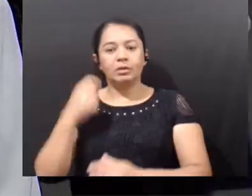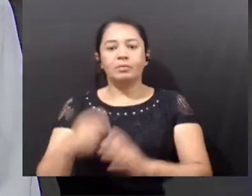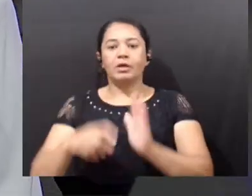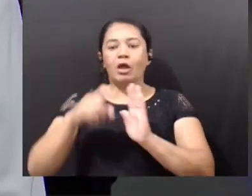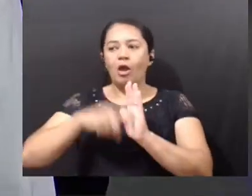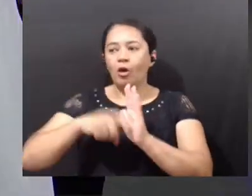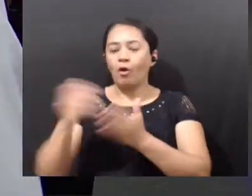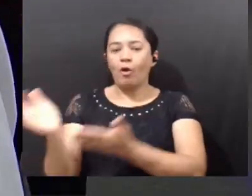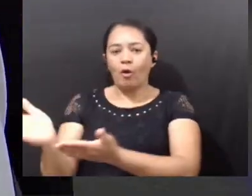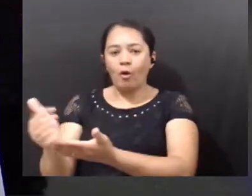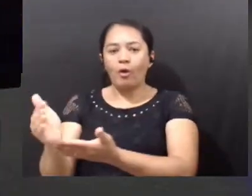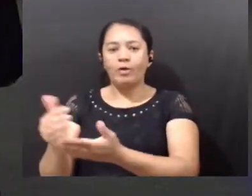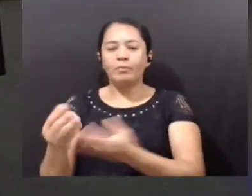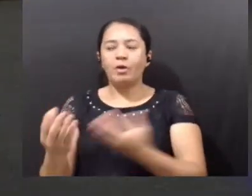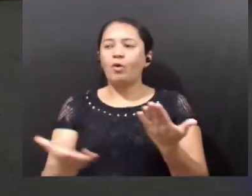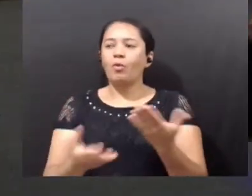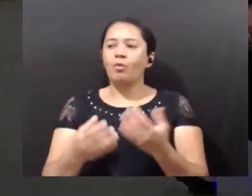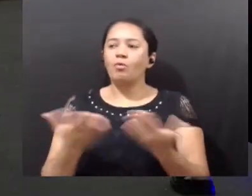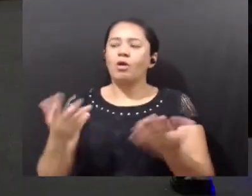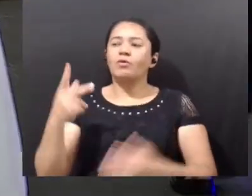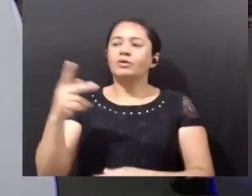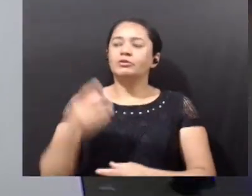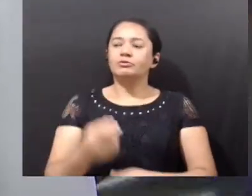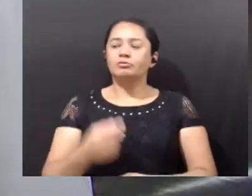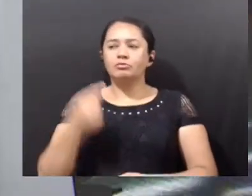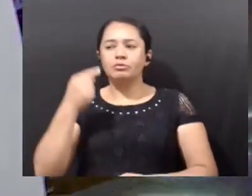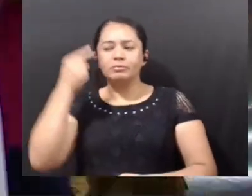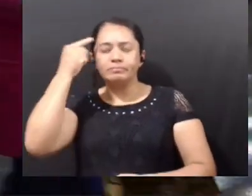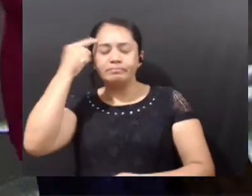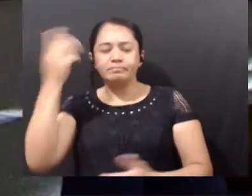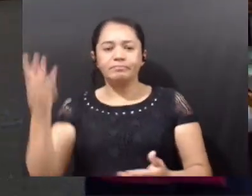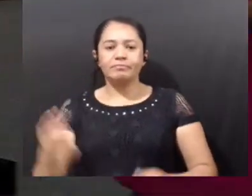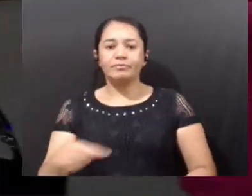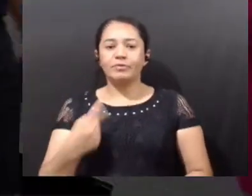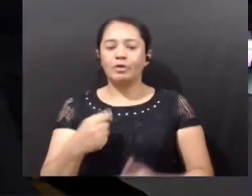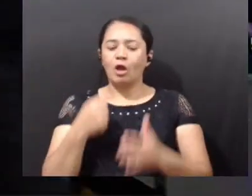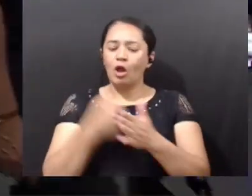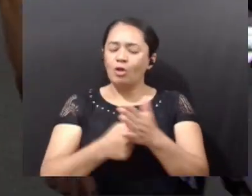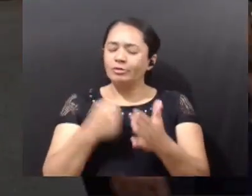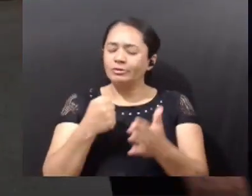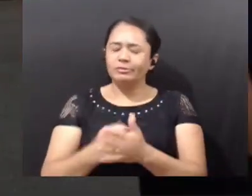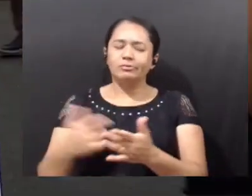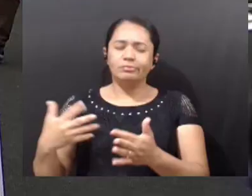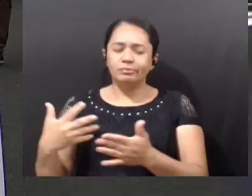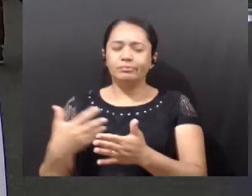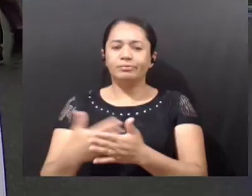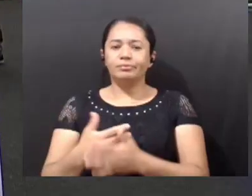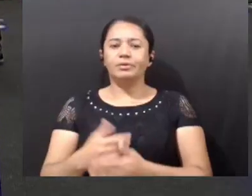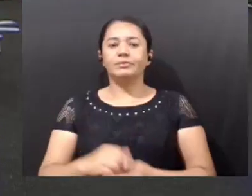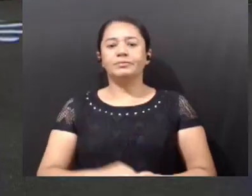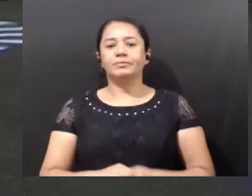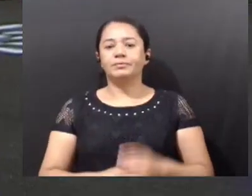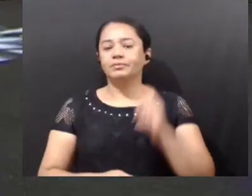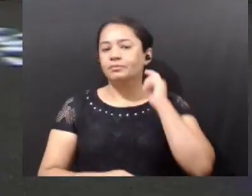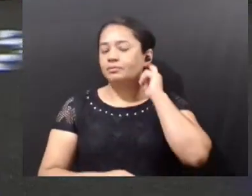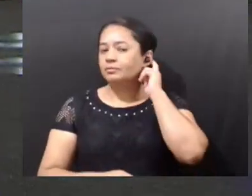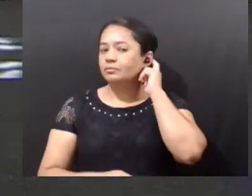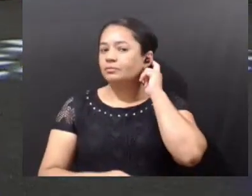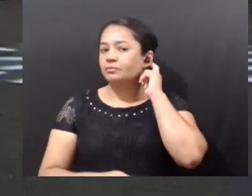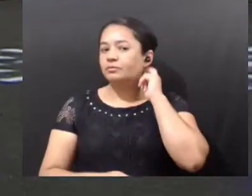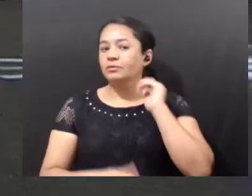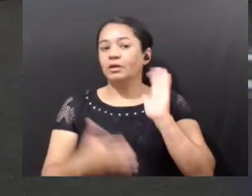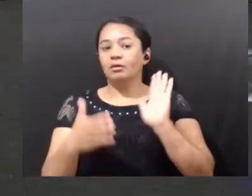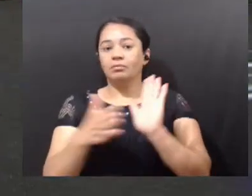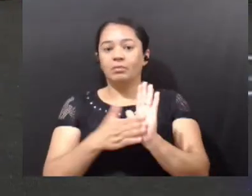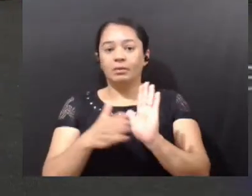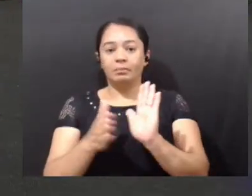sua perspectiva? Olha, é uma coisa que a gente luta há tanto tempo, né? E é uma pauta que é difícil, tem